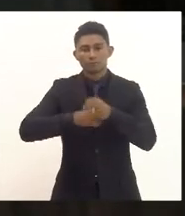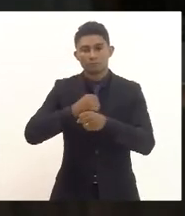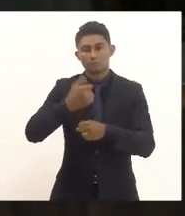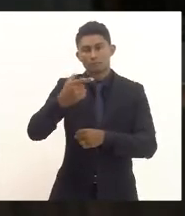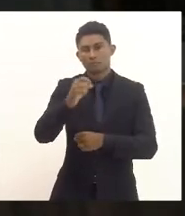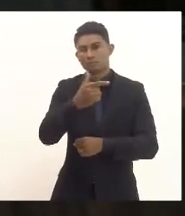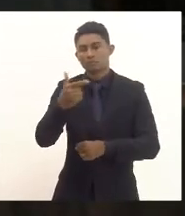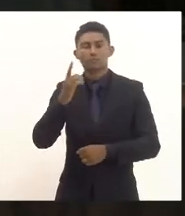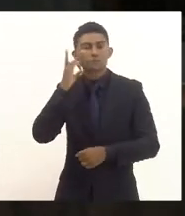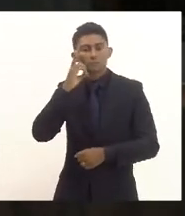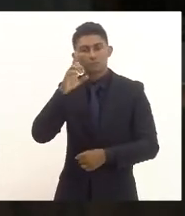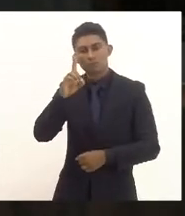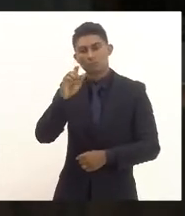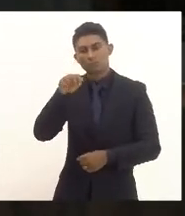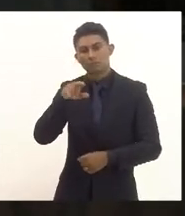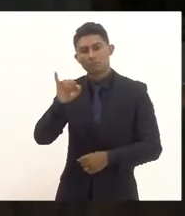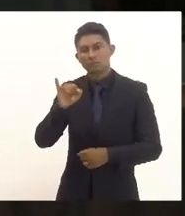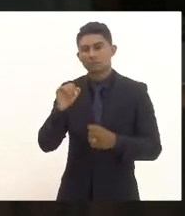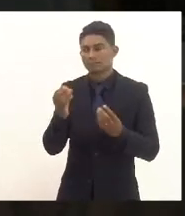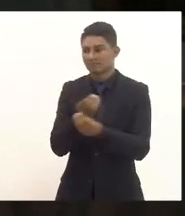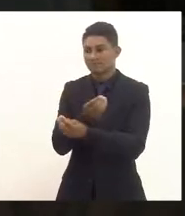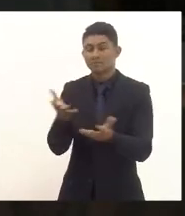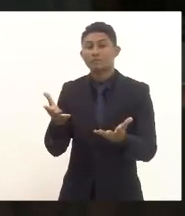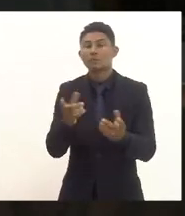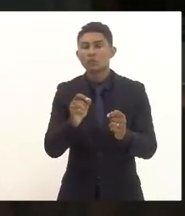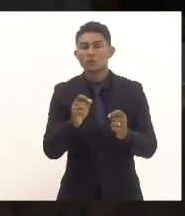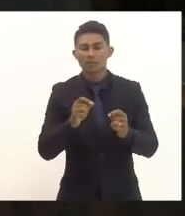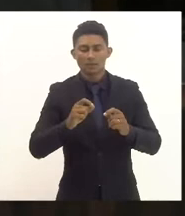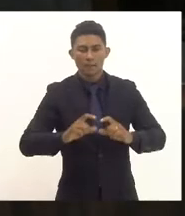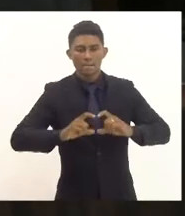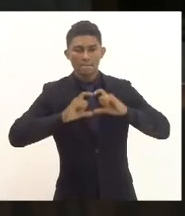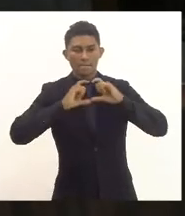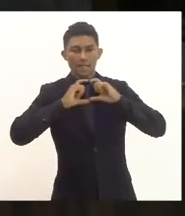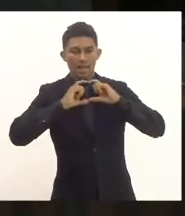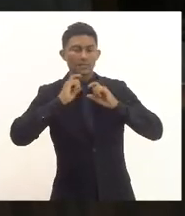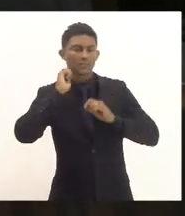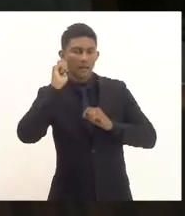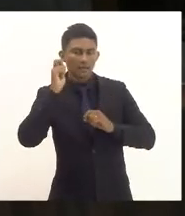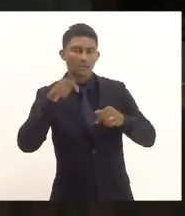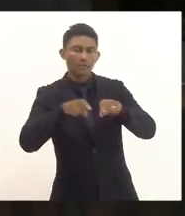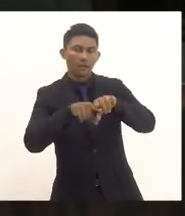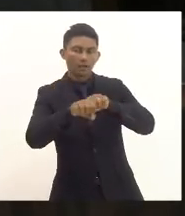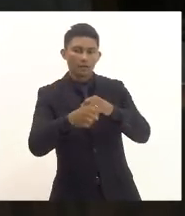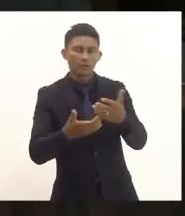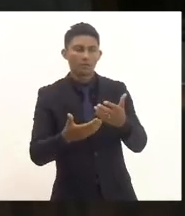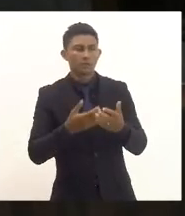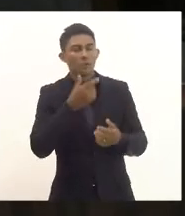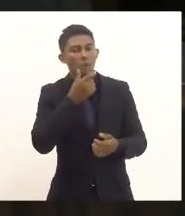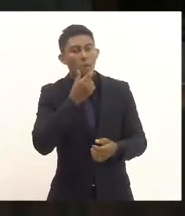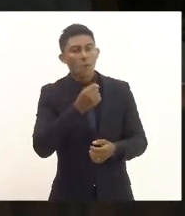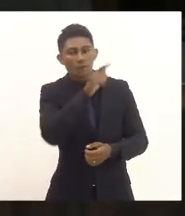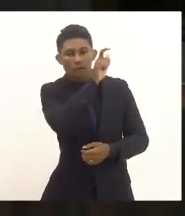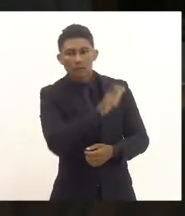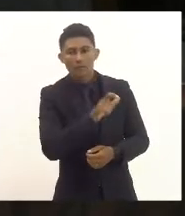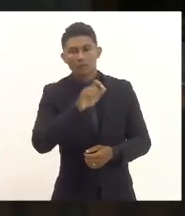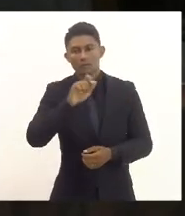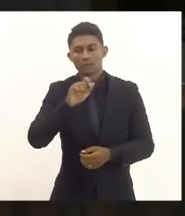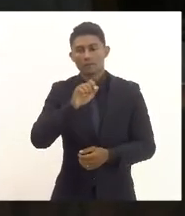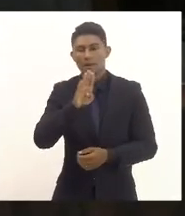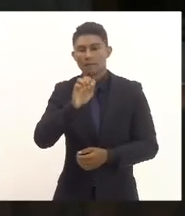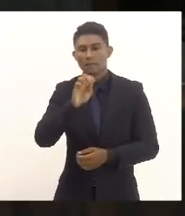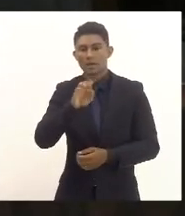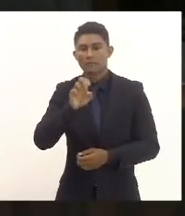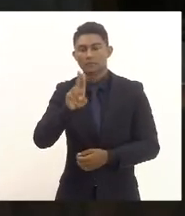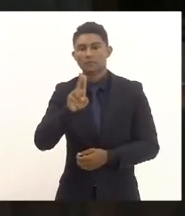deputada Dani Monteiro concede medalha Tiradentes e respectivo diploma Alexandre da Silva Santana Babu